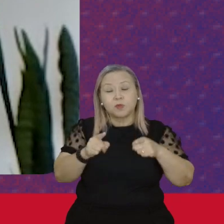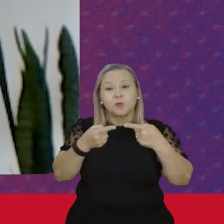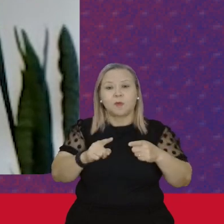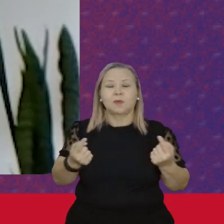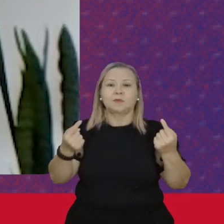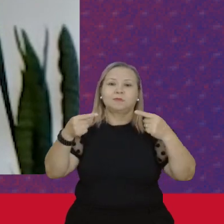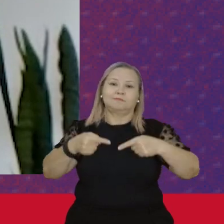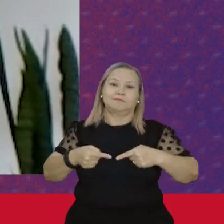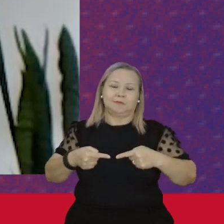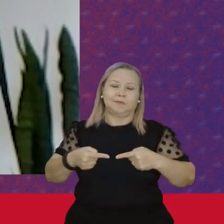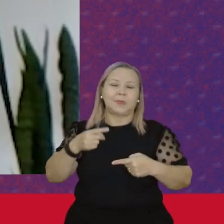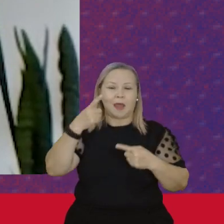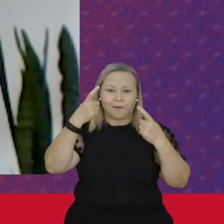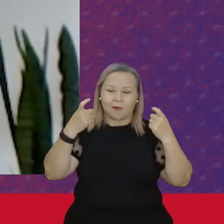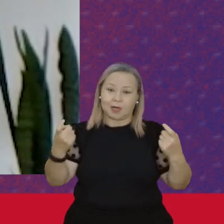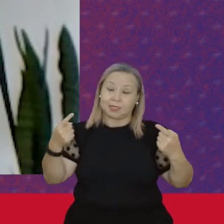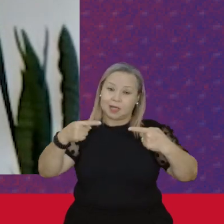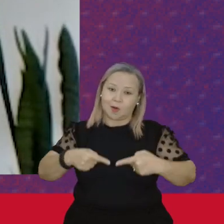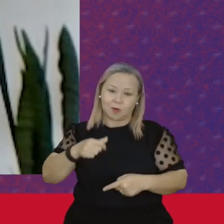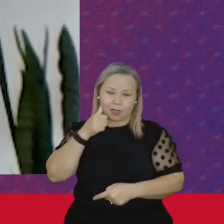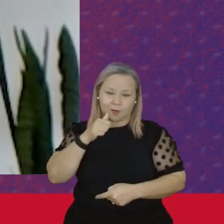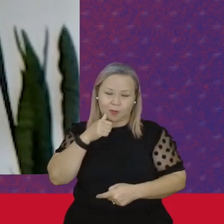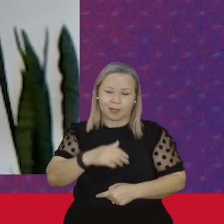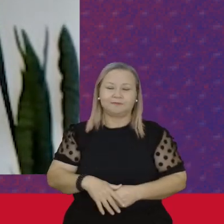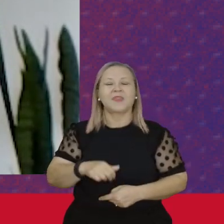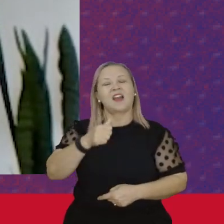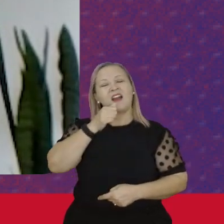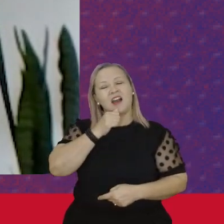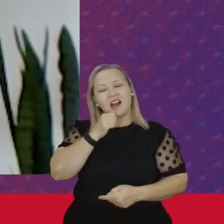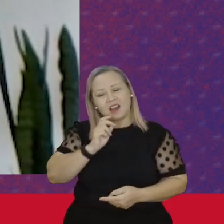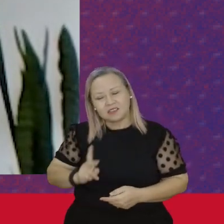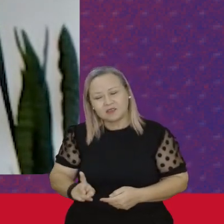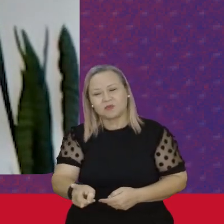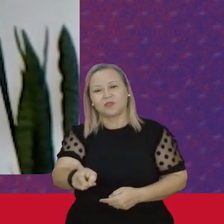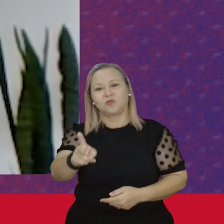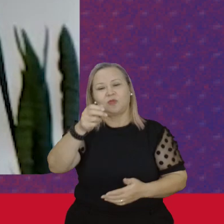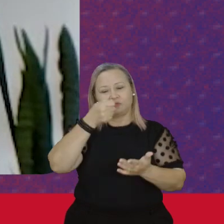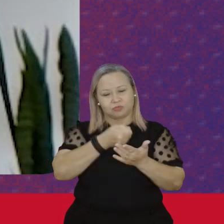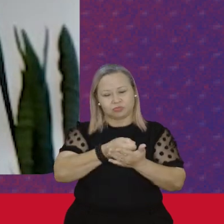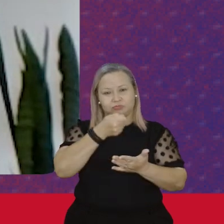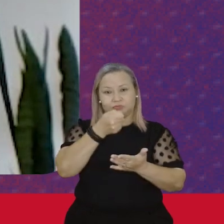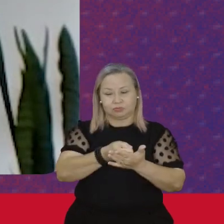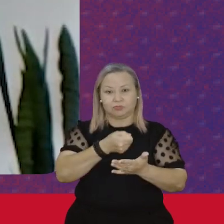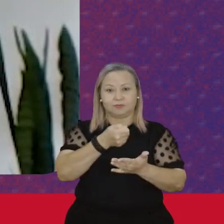Brasil. Então, ainda é um campo de luta, né? Eu acho que esses 2 são imprescindíveis ainda no Brasil.